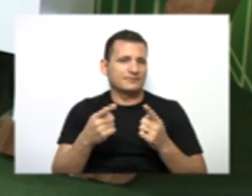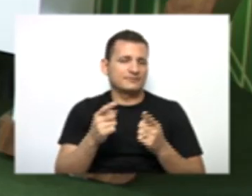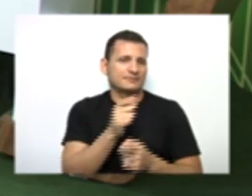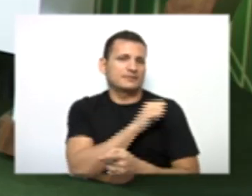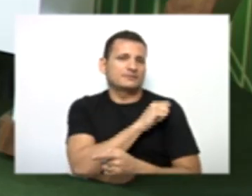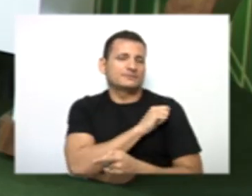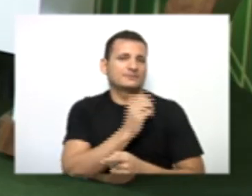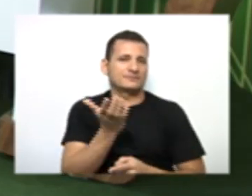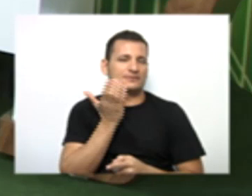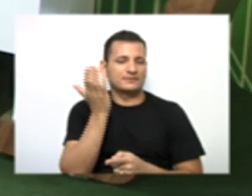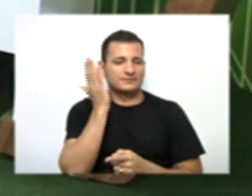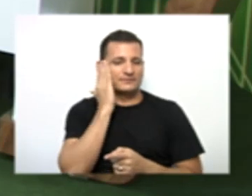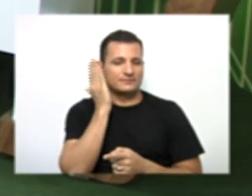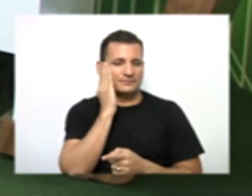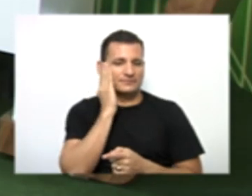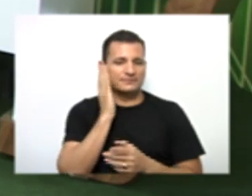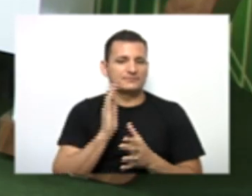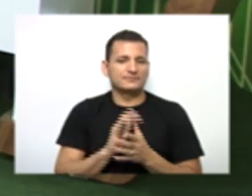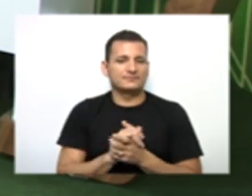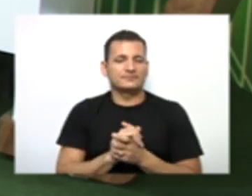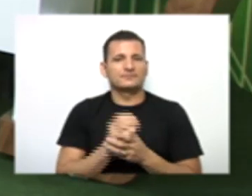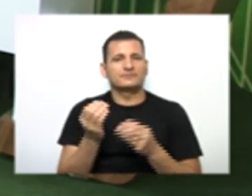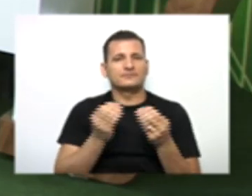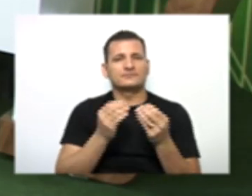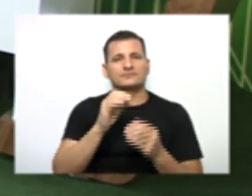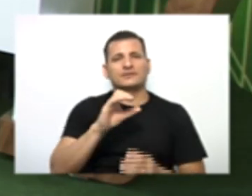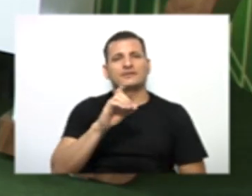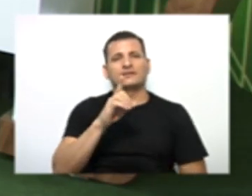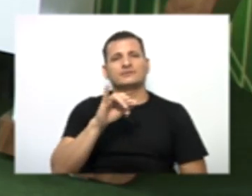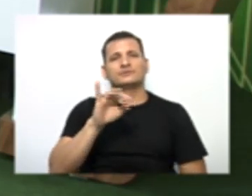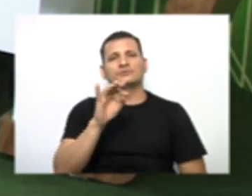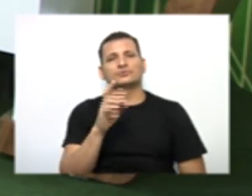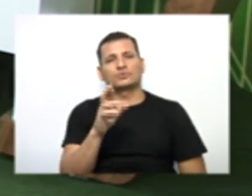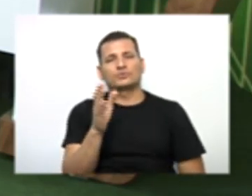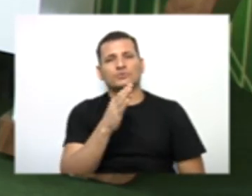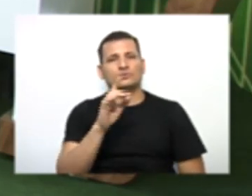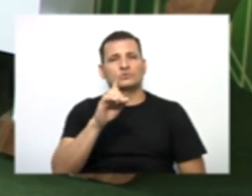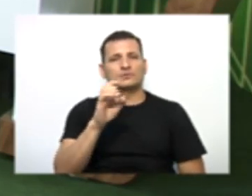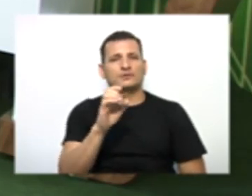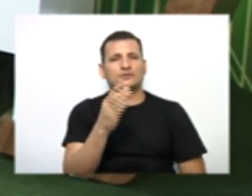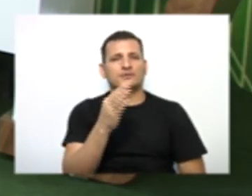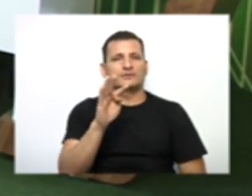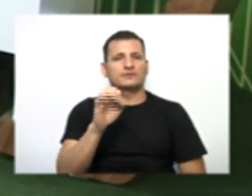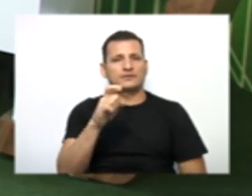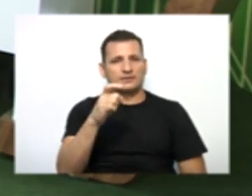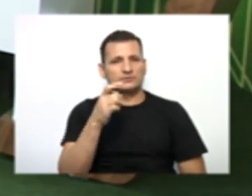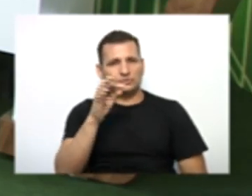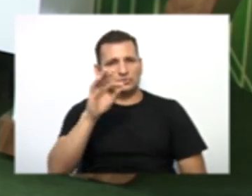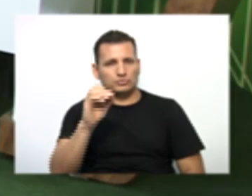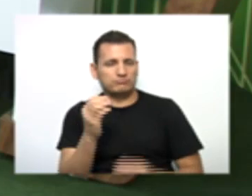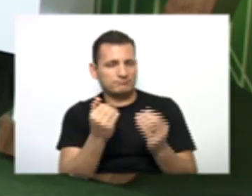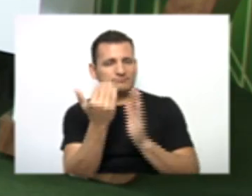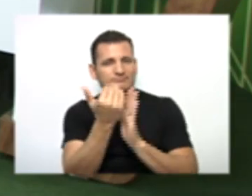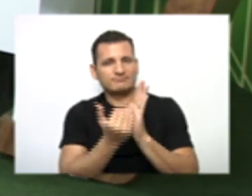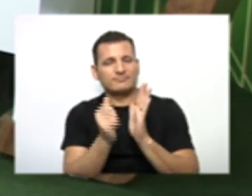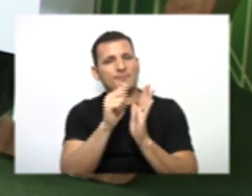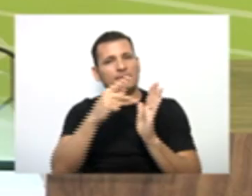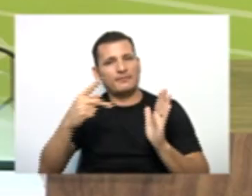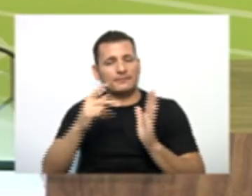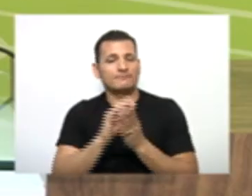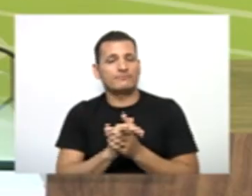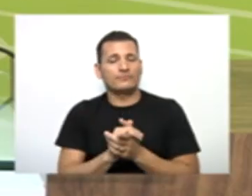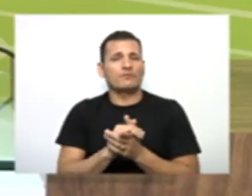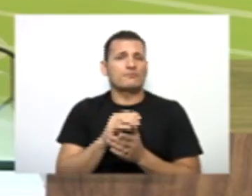muito sobre editores de texto, né? Então, estou respondendo aqui aos editores de texto que eles estão pedindo, que são